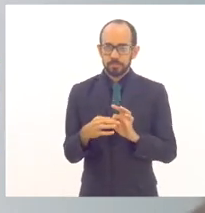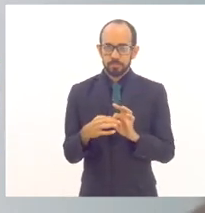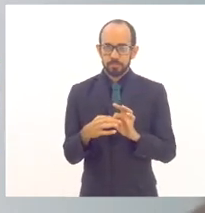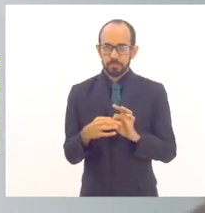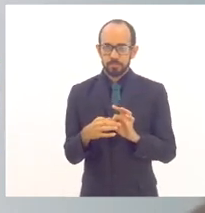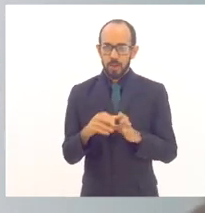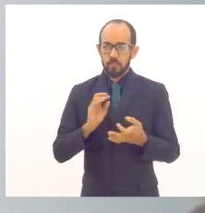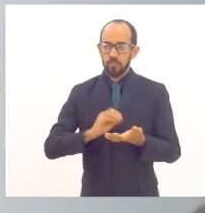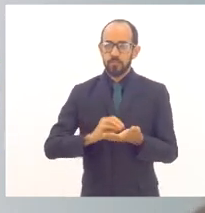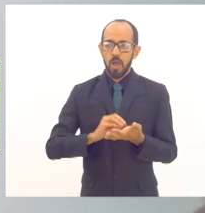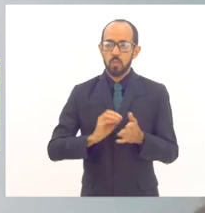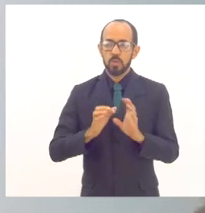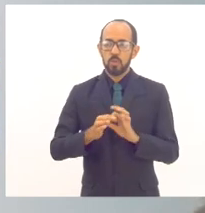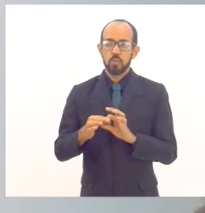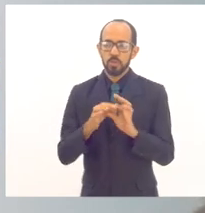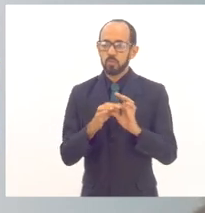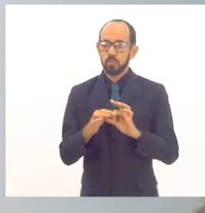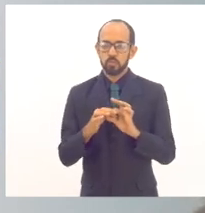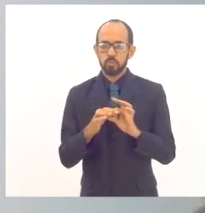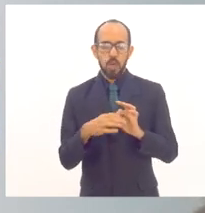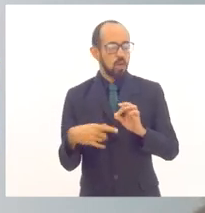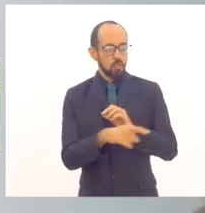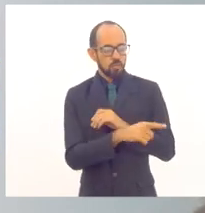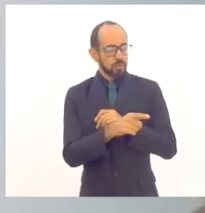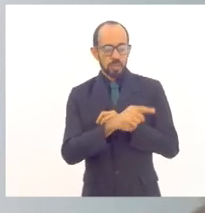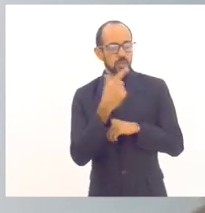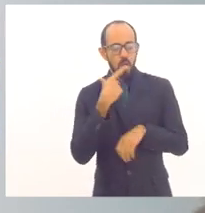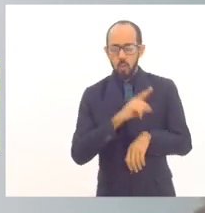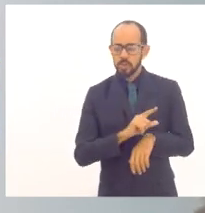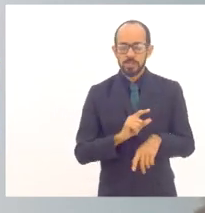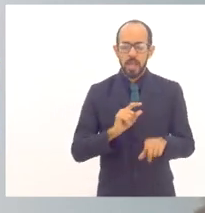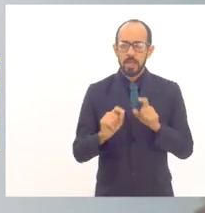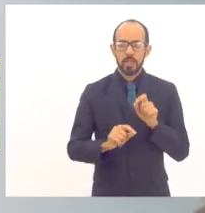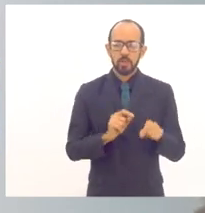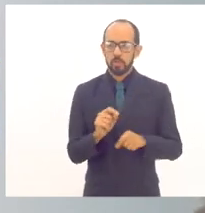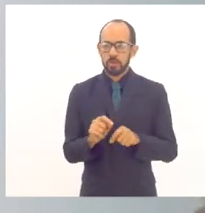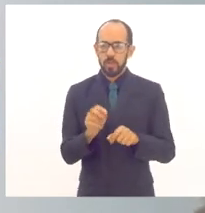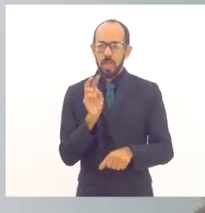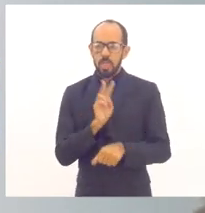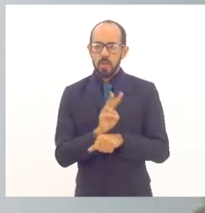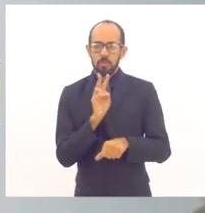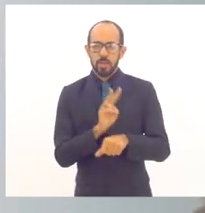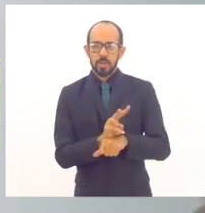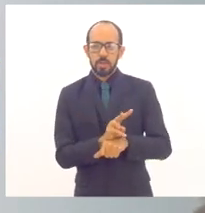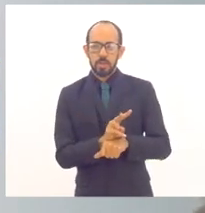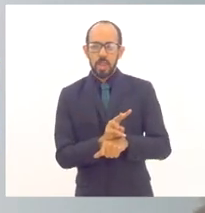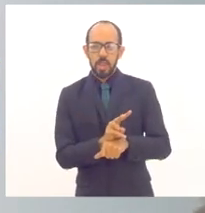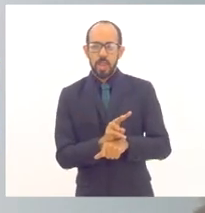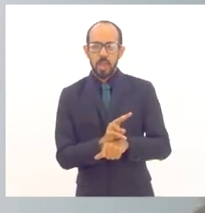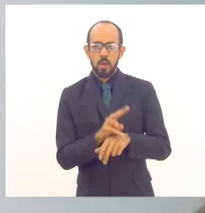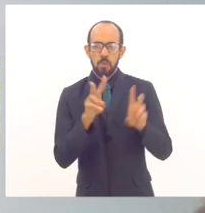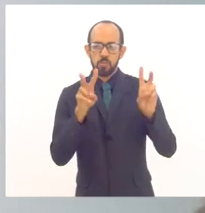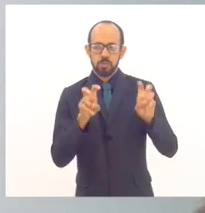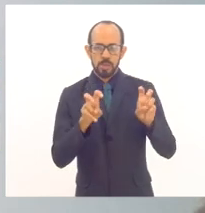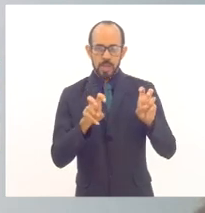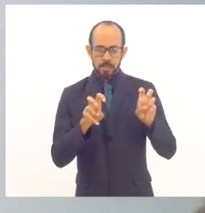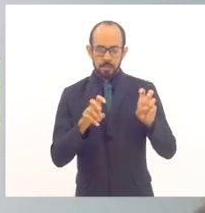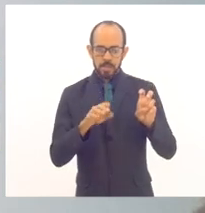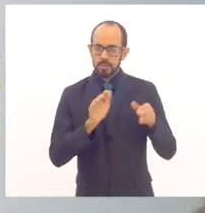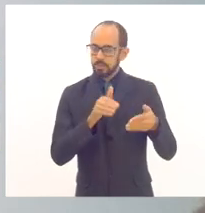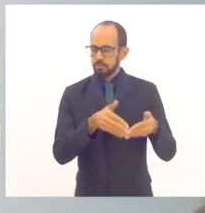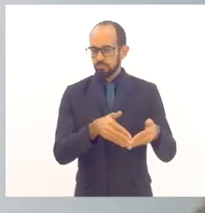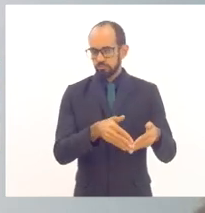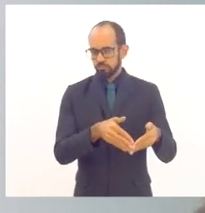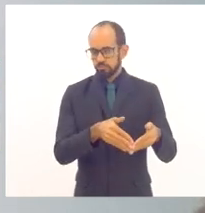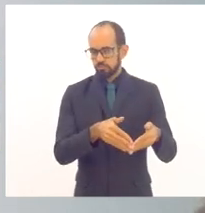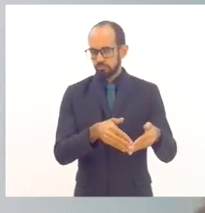é unida. Vocês não conseguem defender uma causa só. Quando vocês se